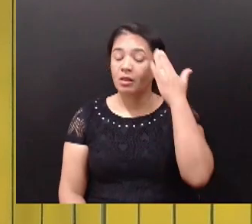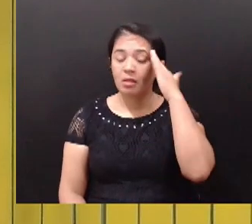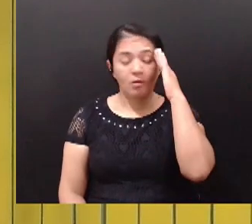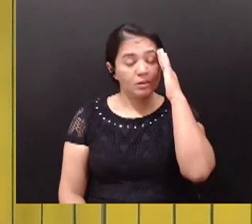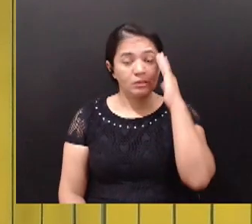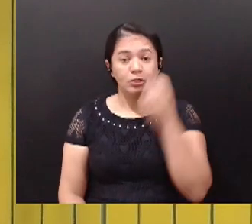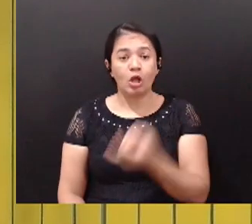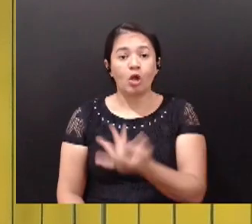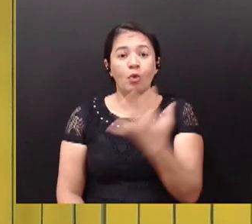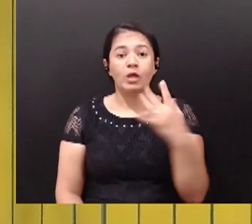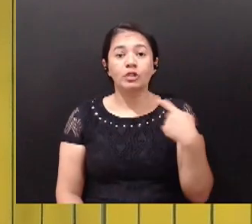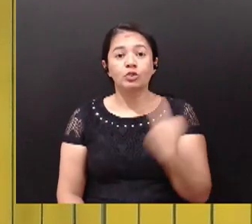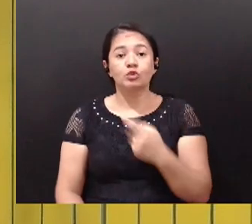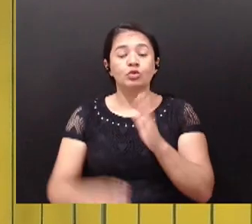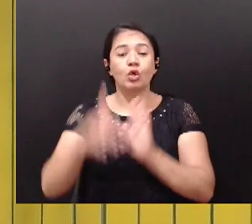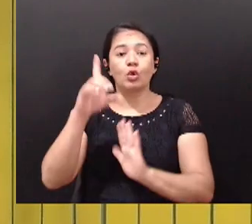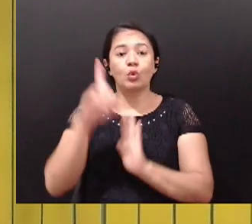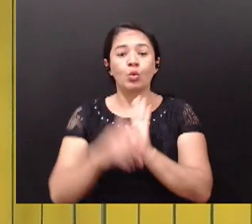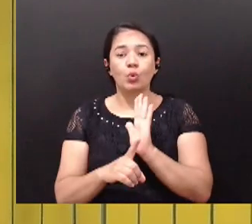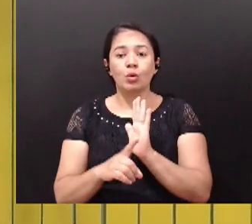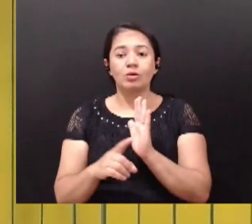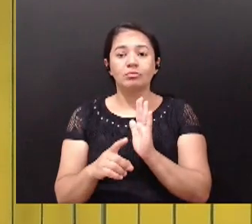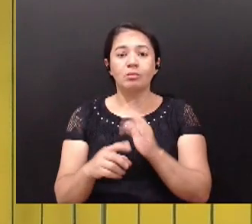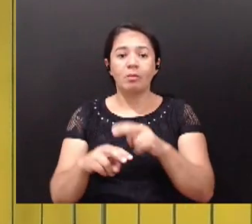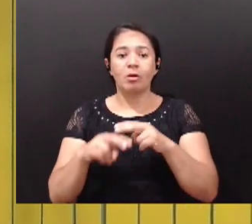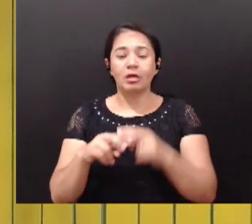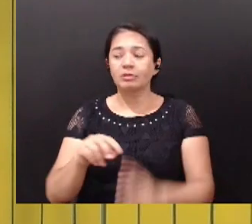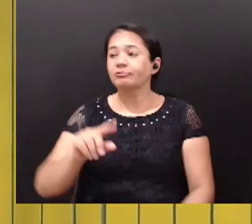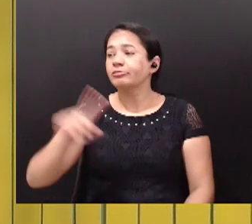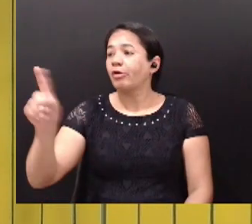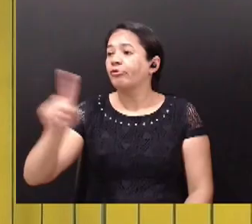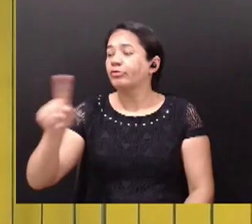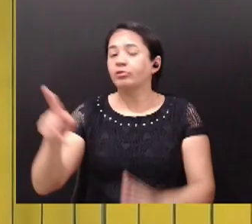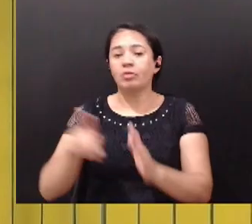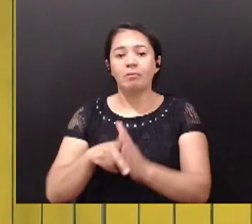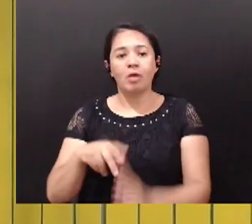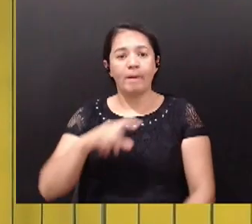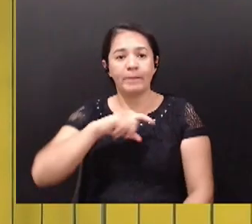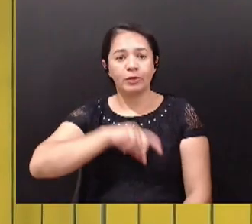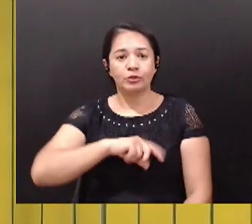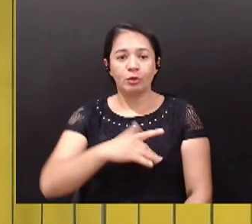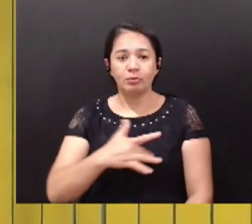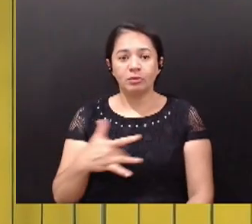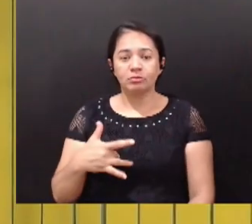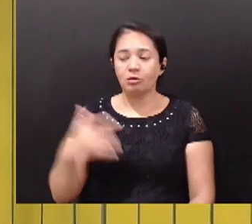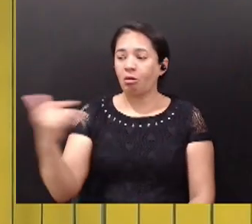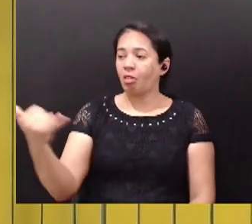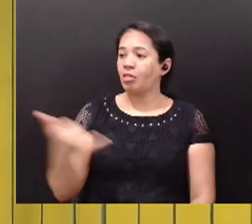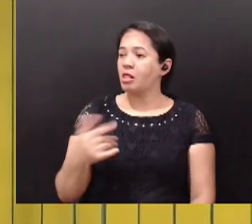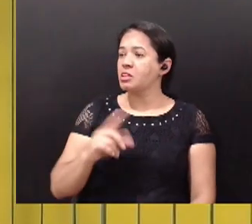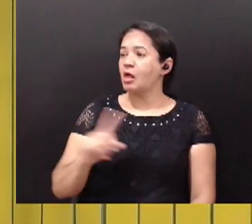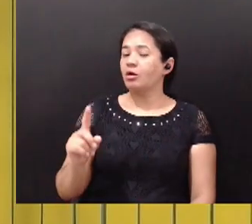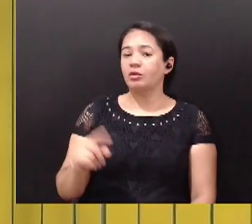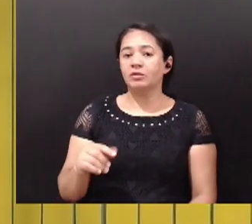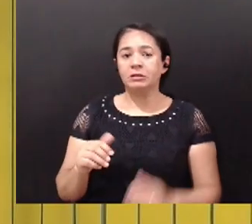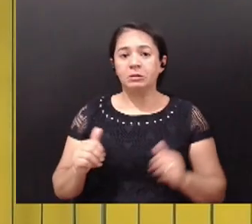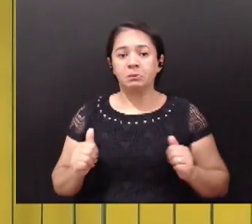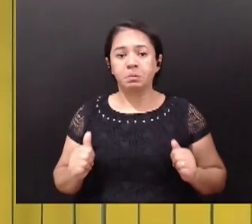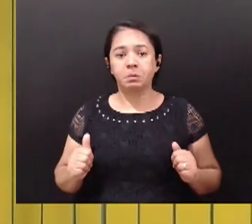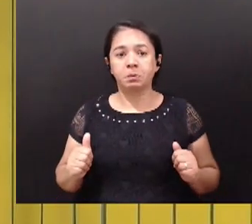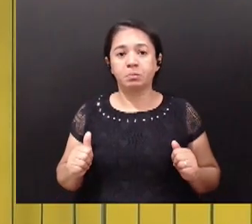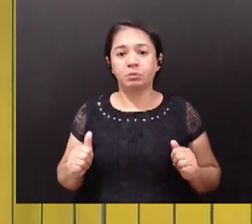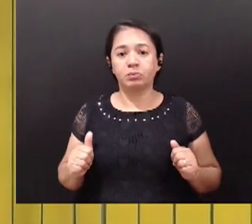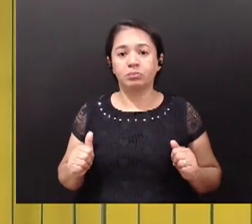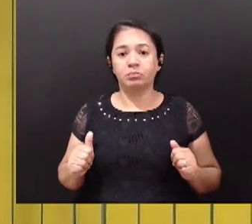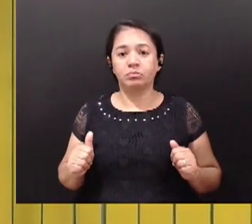nossos direitos mediante uma negativa de plano de saúde. Você recebeu a negativa, você fica com ela e